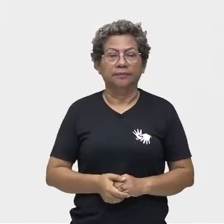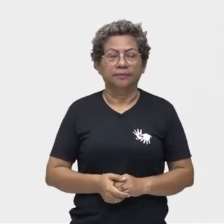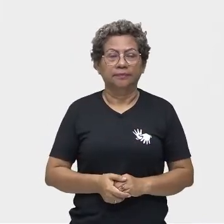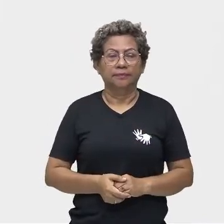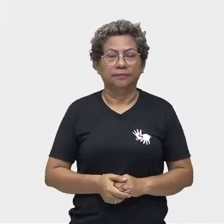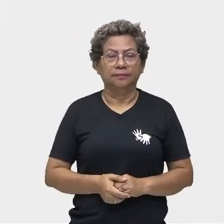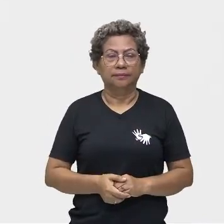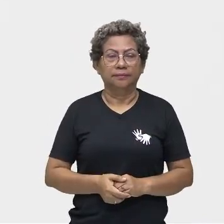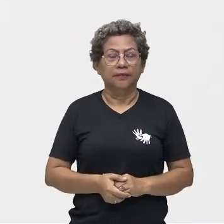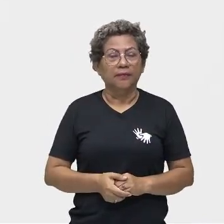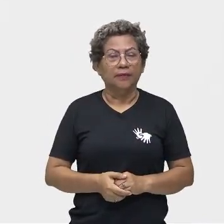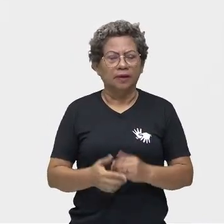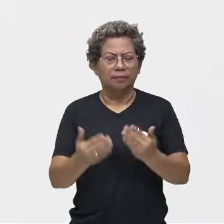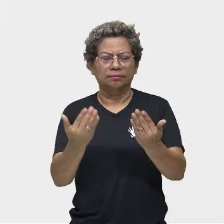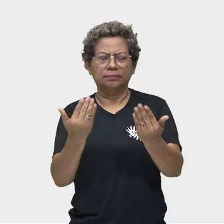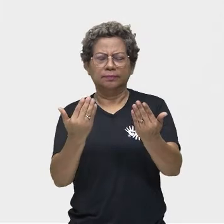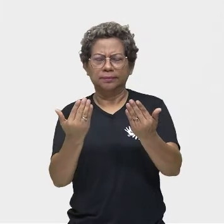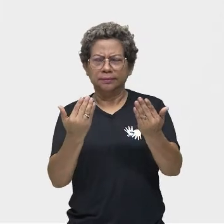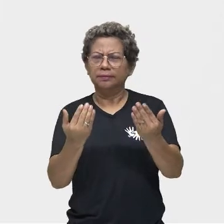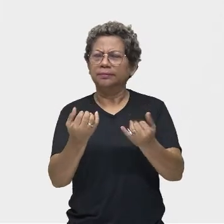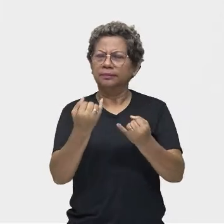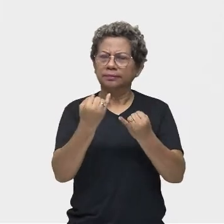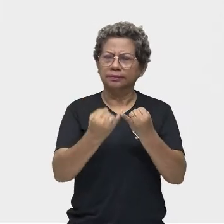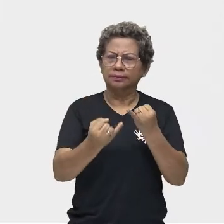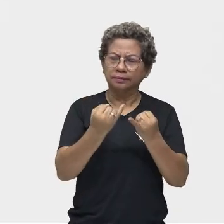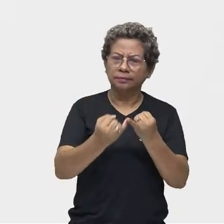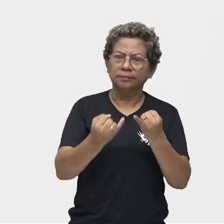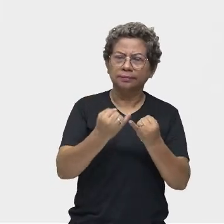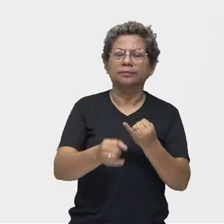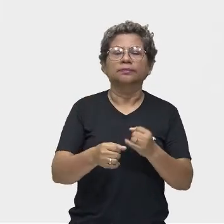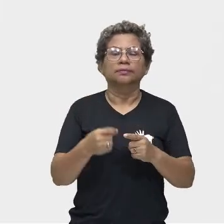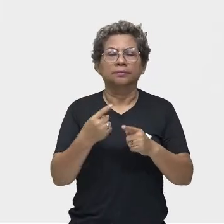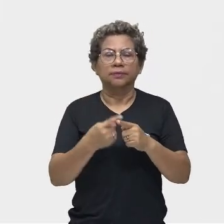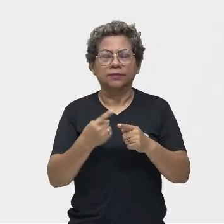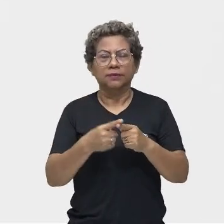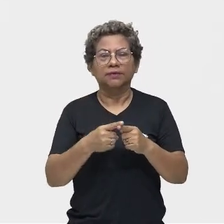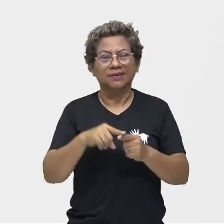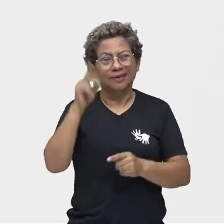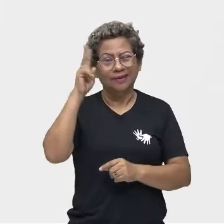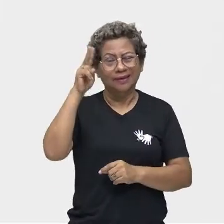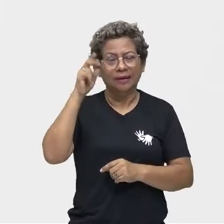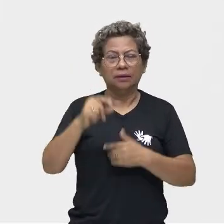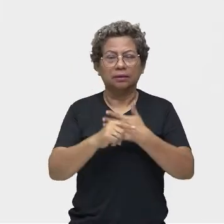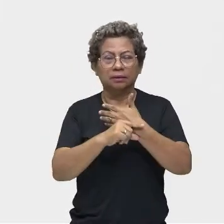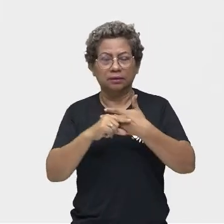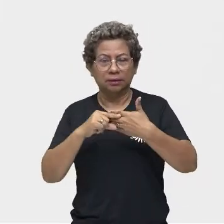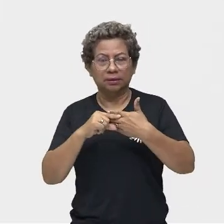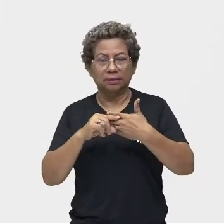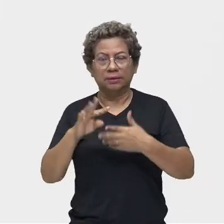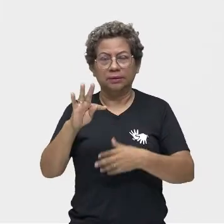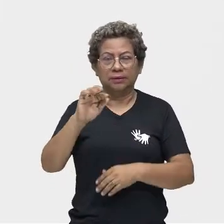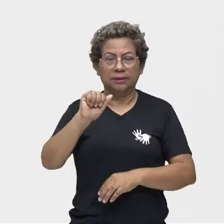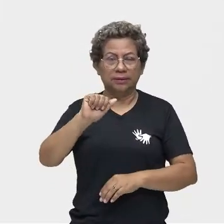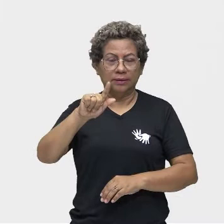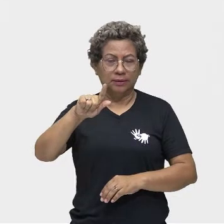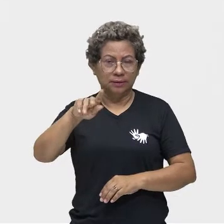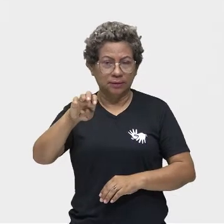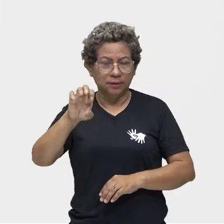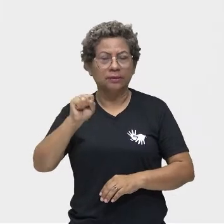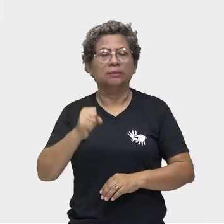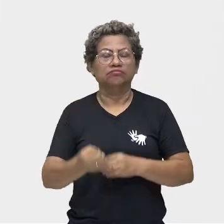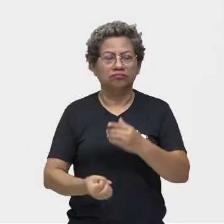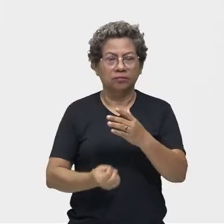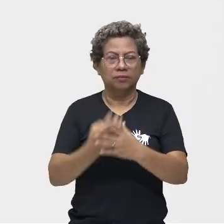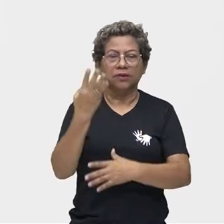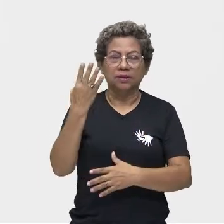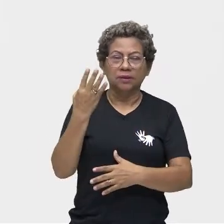daquelas semelhanças de triângulos, né, que foram deduzidas por Tales, né, a partir do seu teorema, né, que é a semelhança de